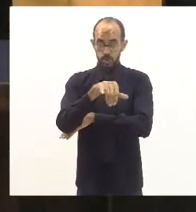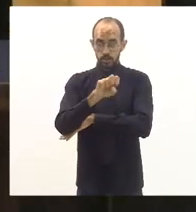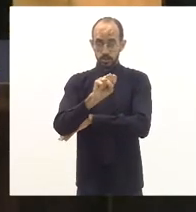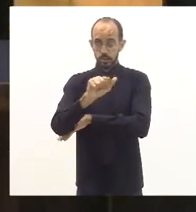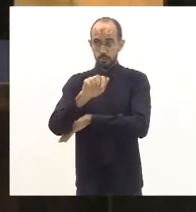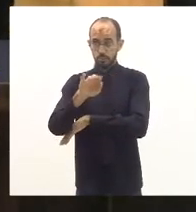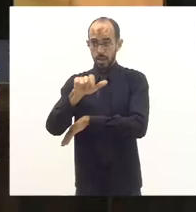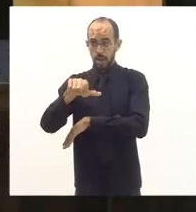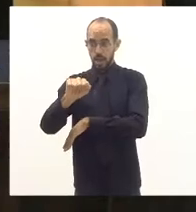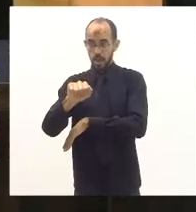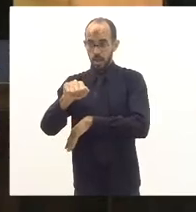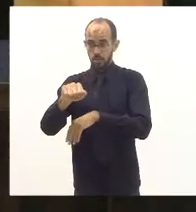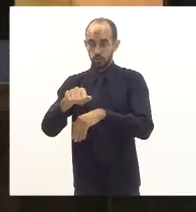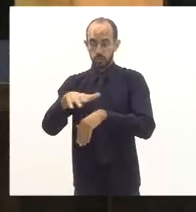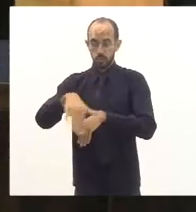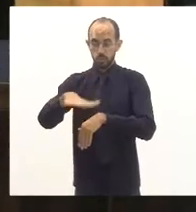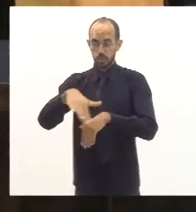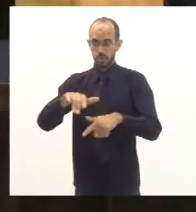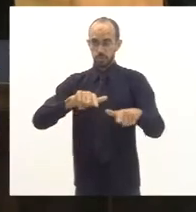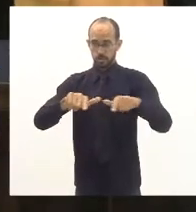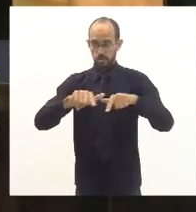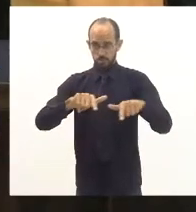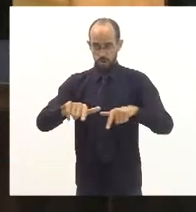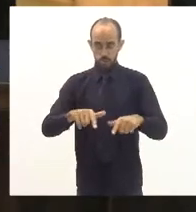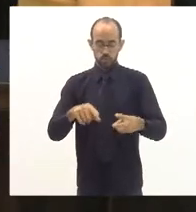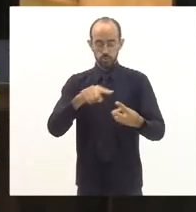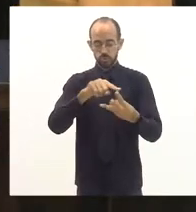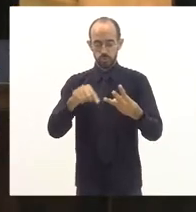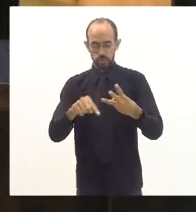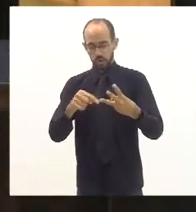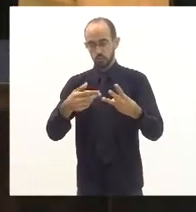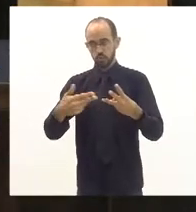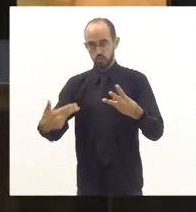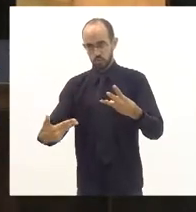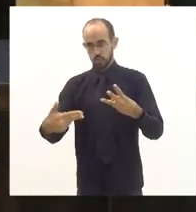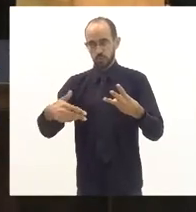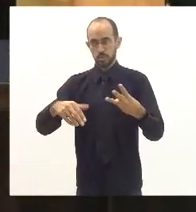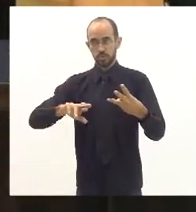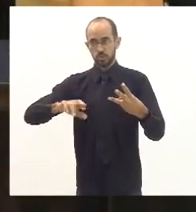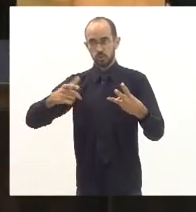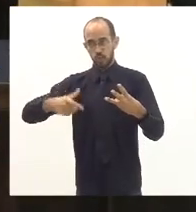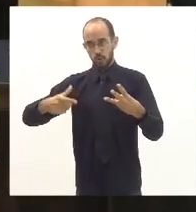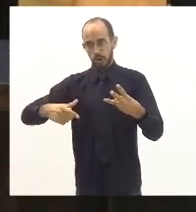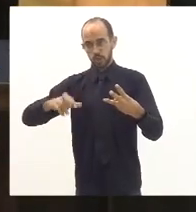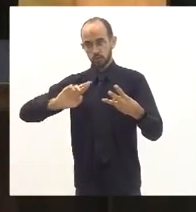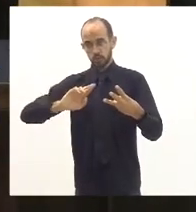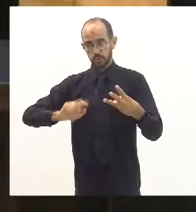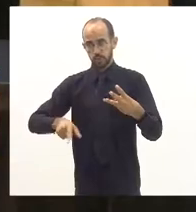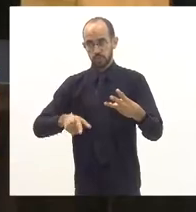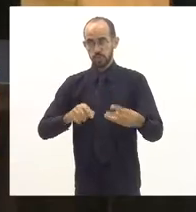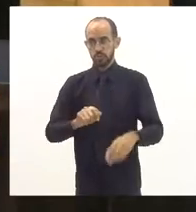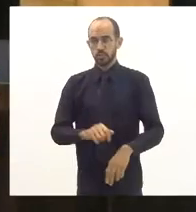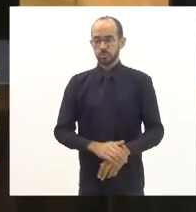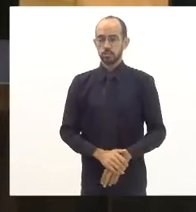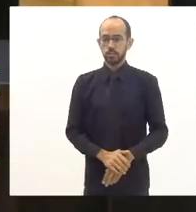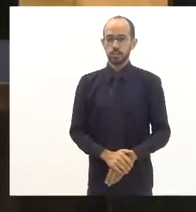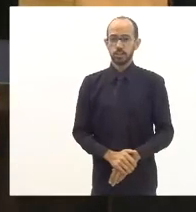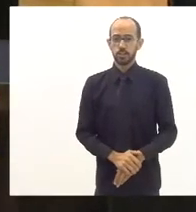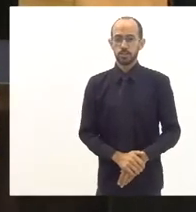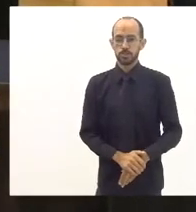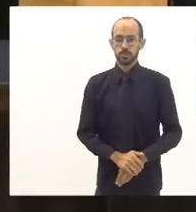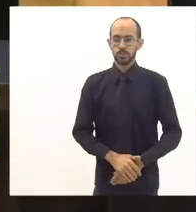sofreu discriminação no ambiente de trabalho. Então, estão 3 situações diferentes que foram selecionadas, e logo em seguida